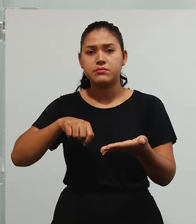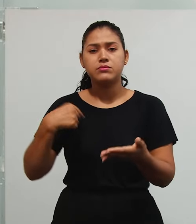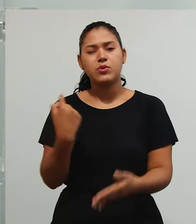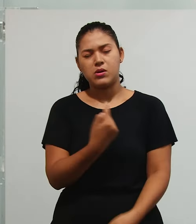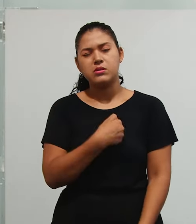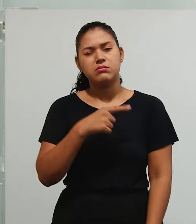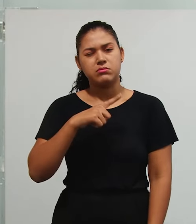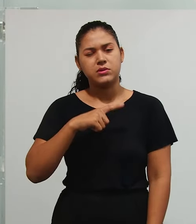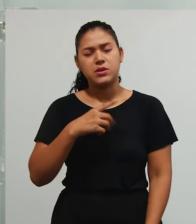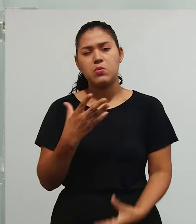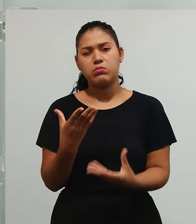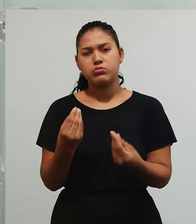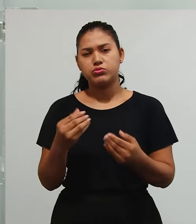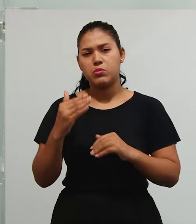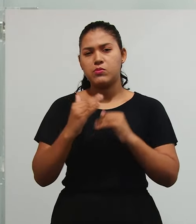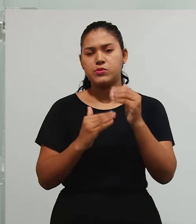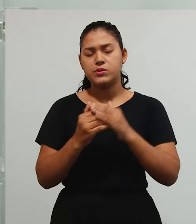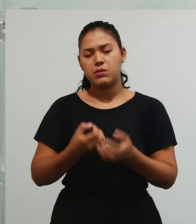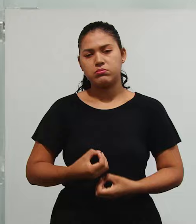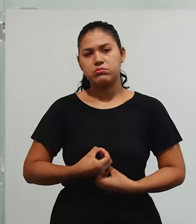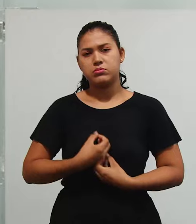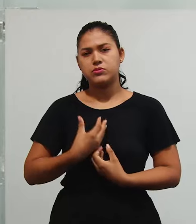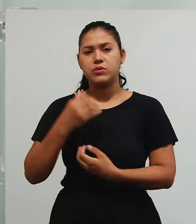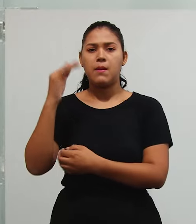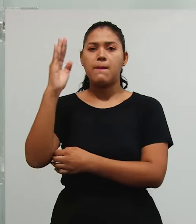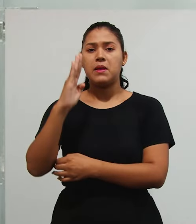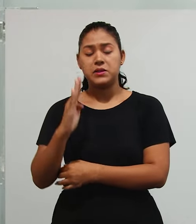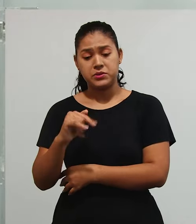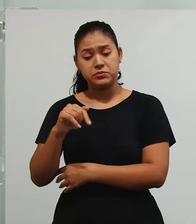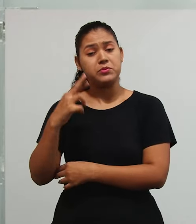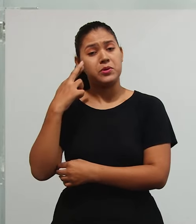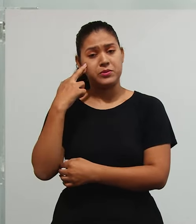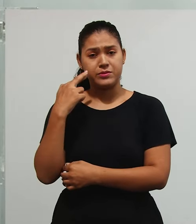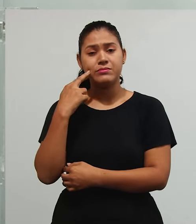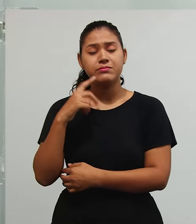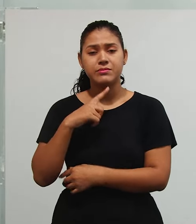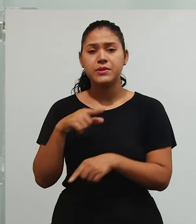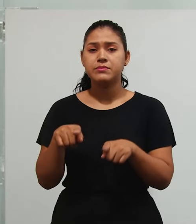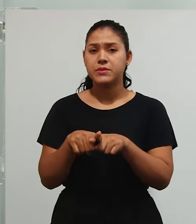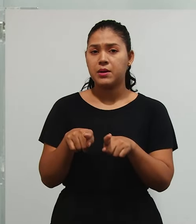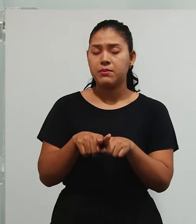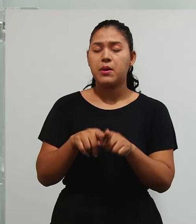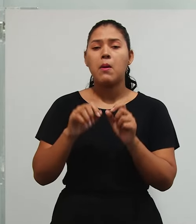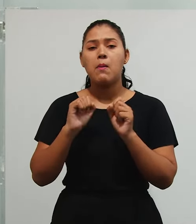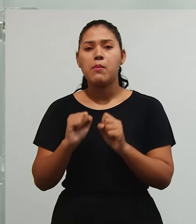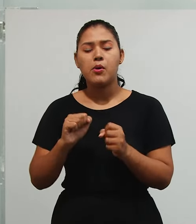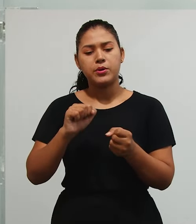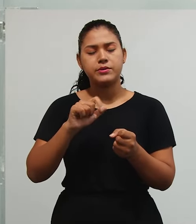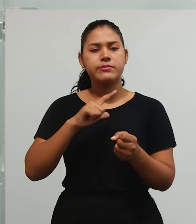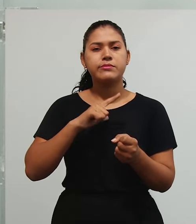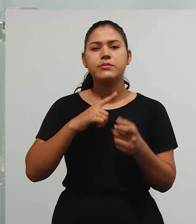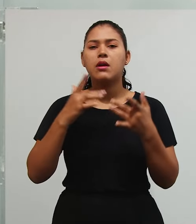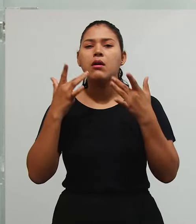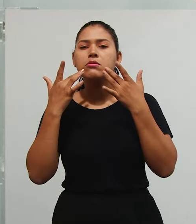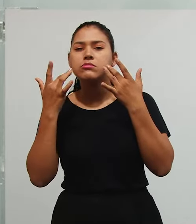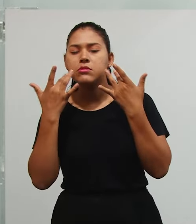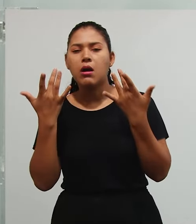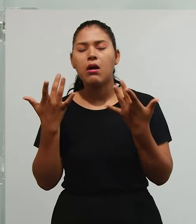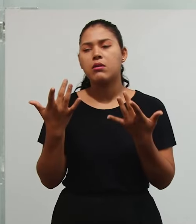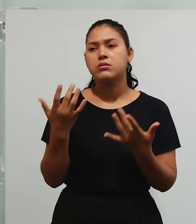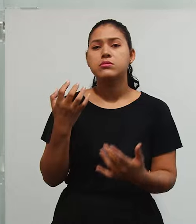uma poesia, pode ser uma literatura de cordel, pode ser uma peça, pode ser uma música. De repente